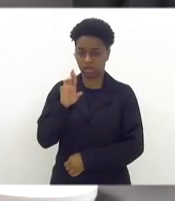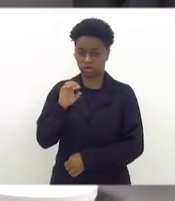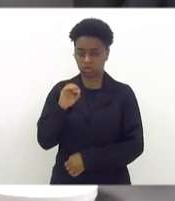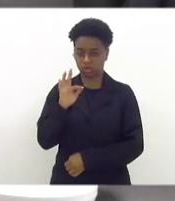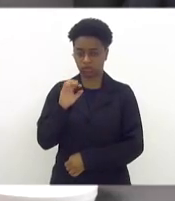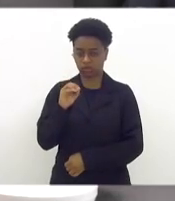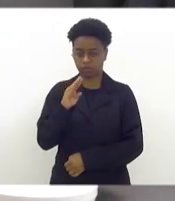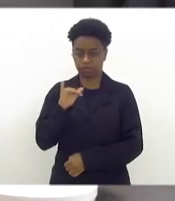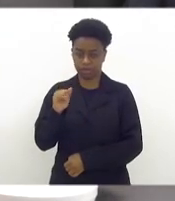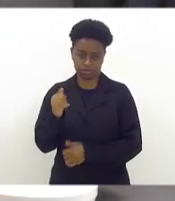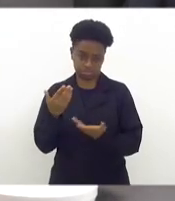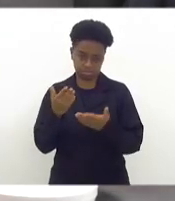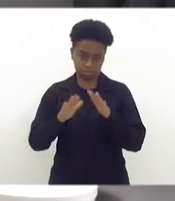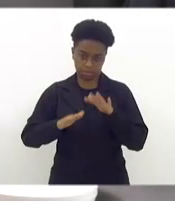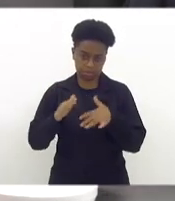sintomas.